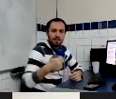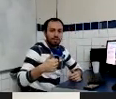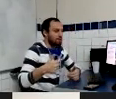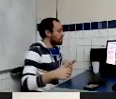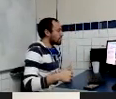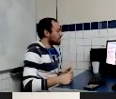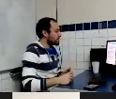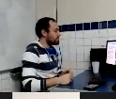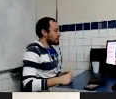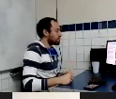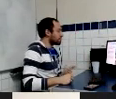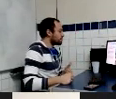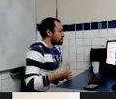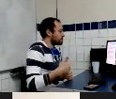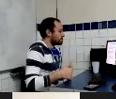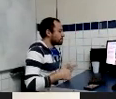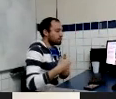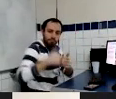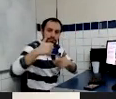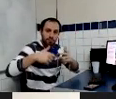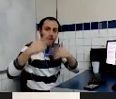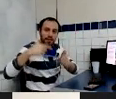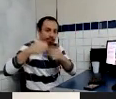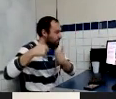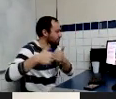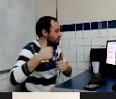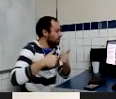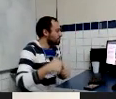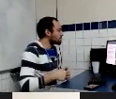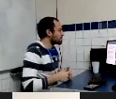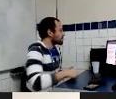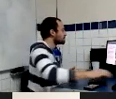Beleza, gente? Acho que está... Está rolando?